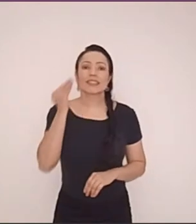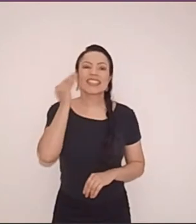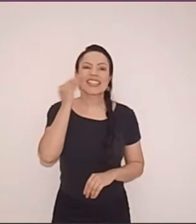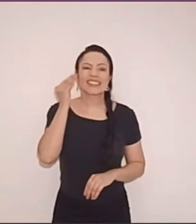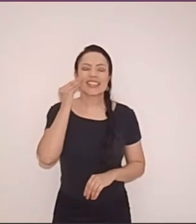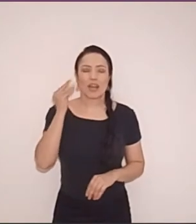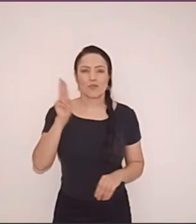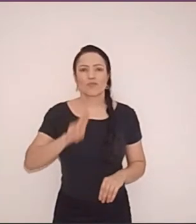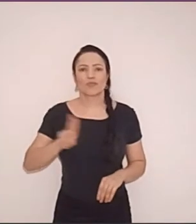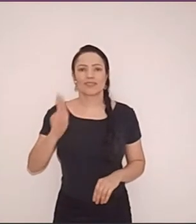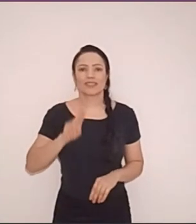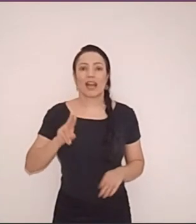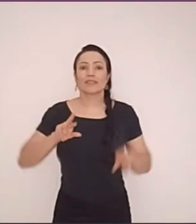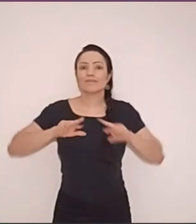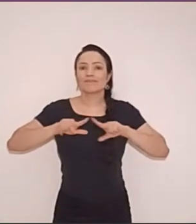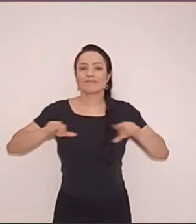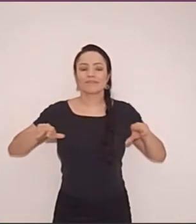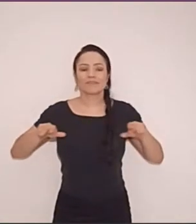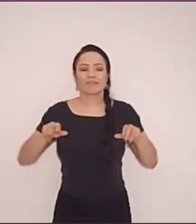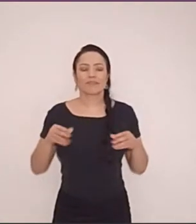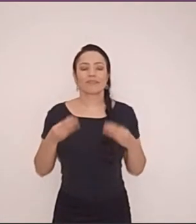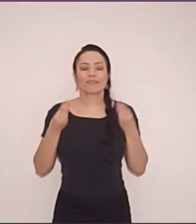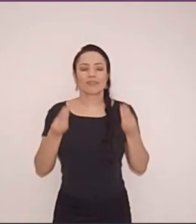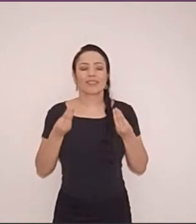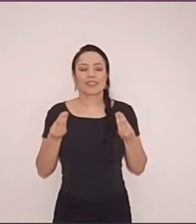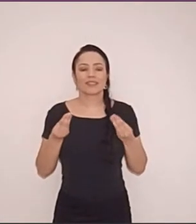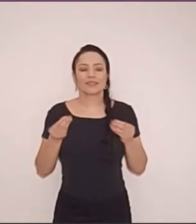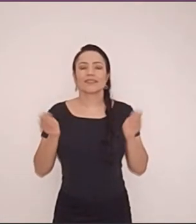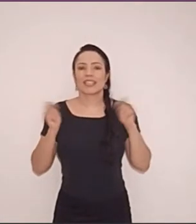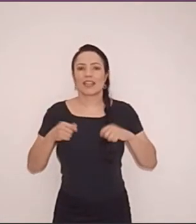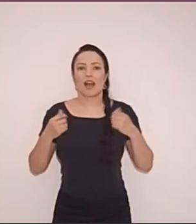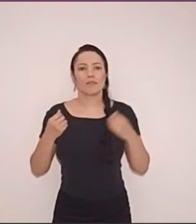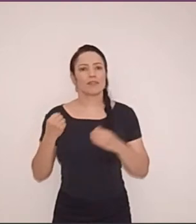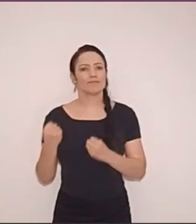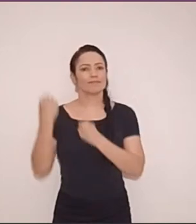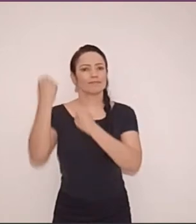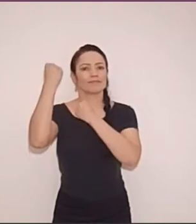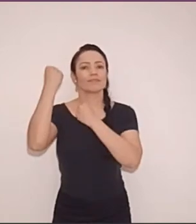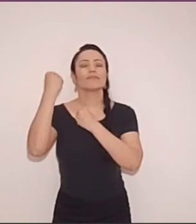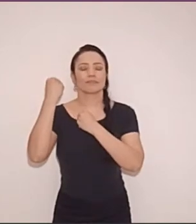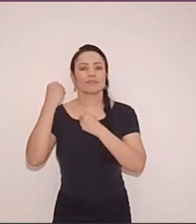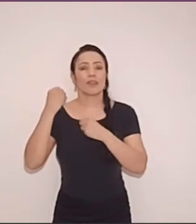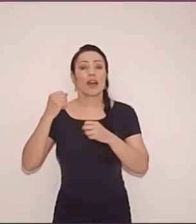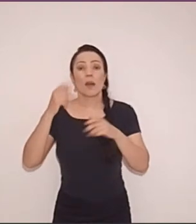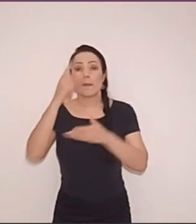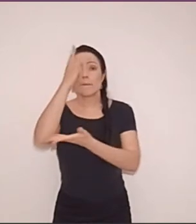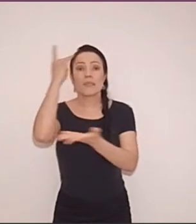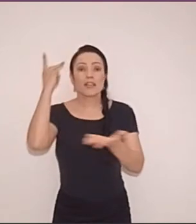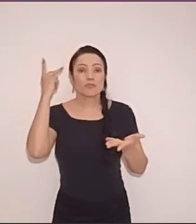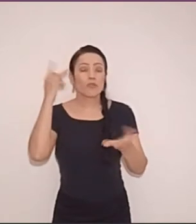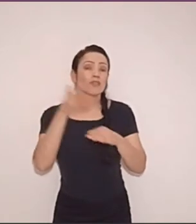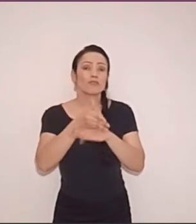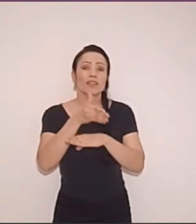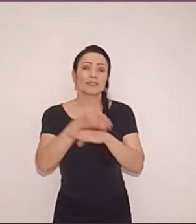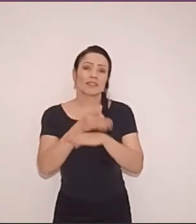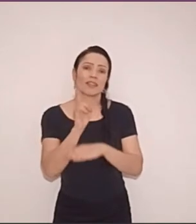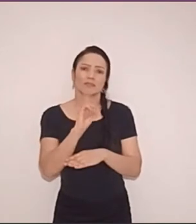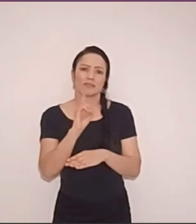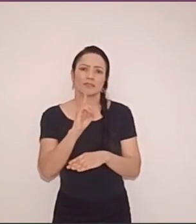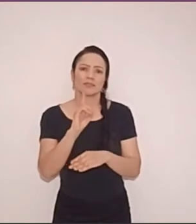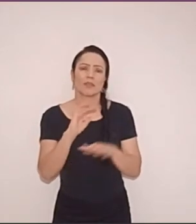em mecanismo pra que a gente possa se fortalecer tanto para as pessoas também que não tem acesso